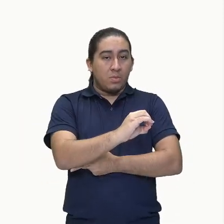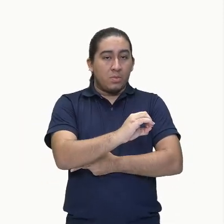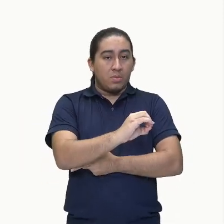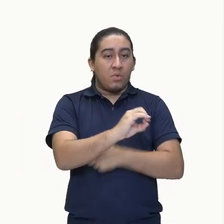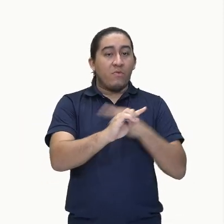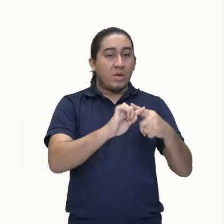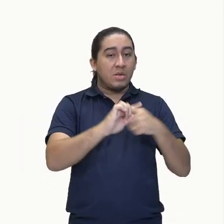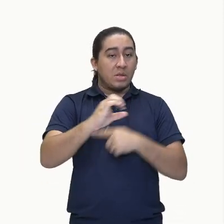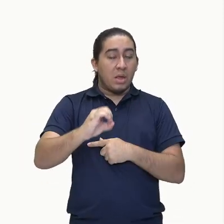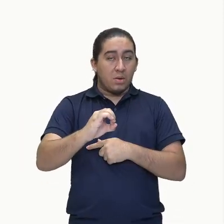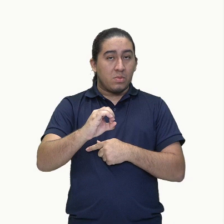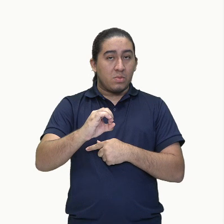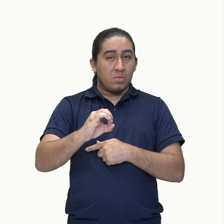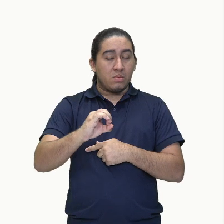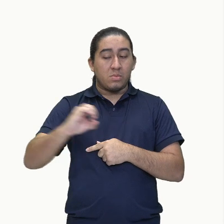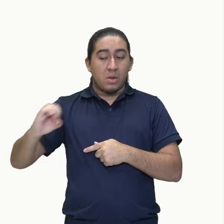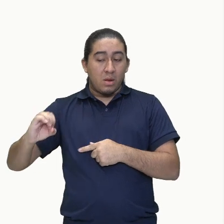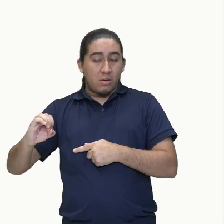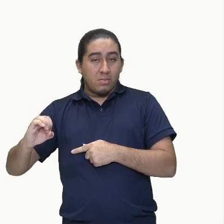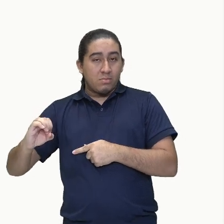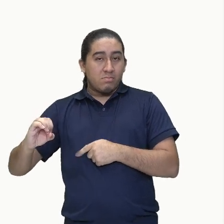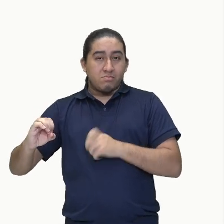vezes 0 é 0.